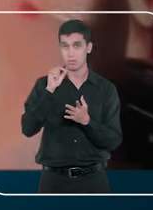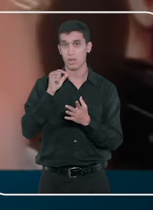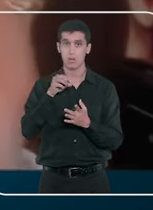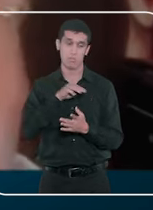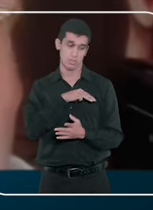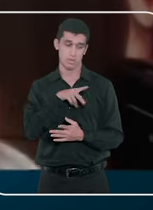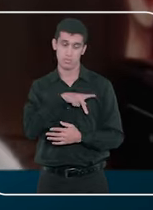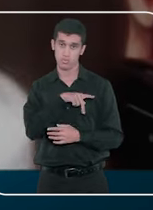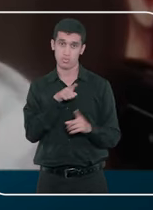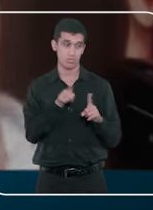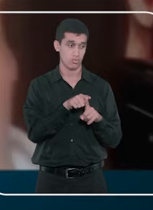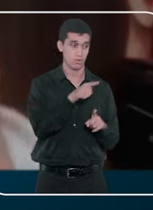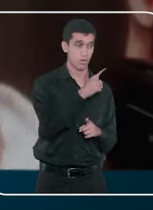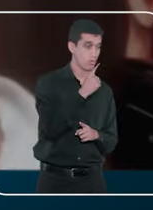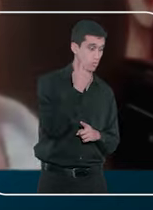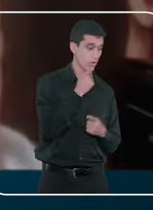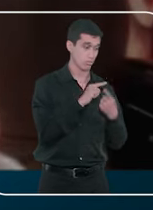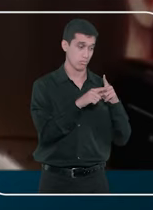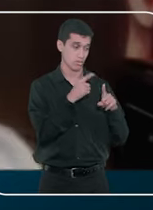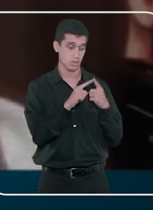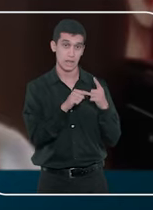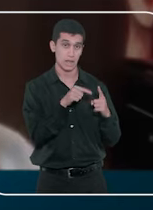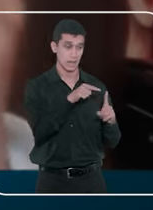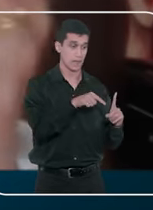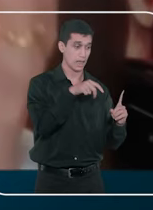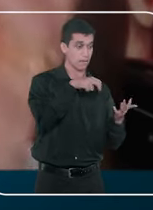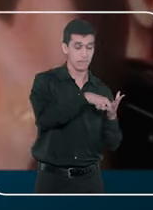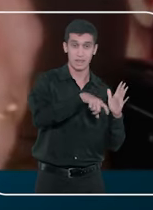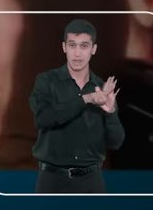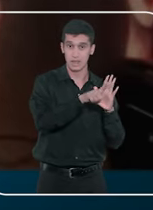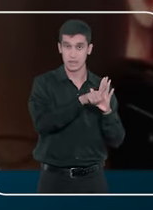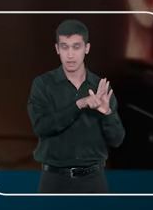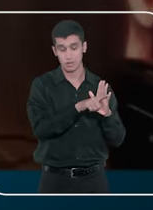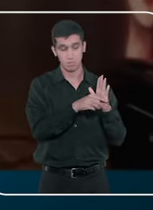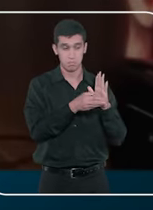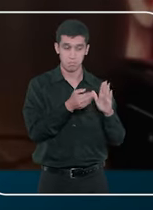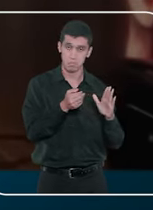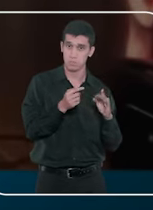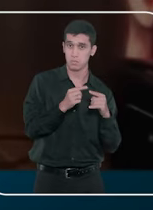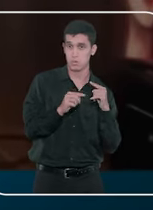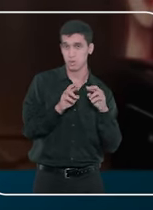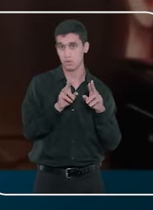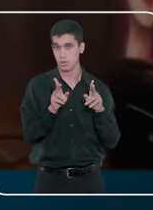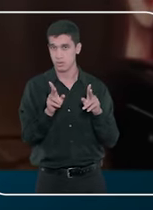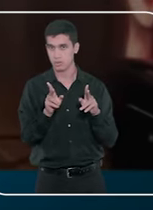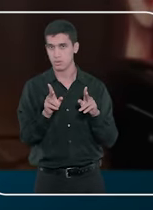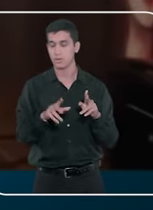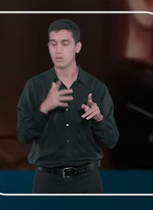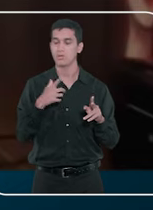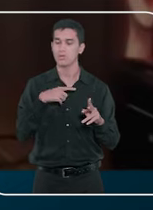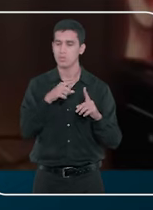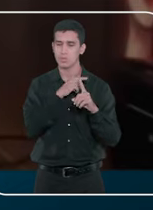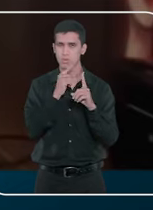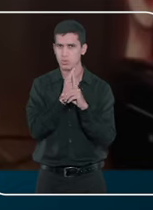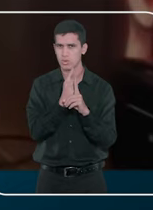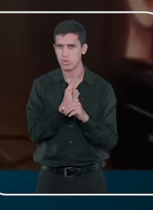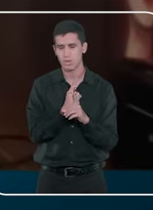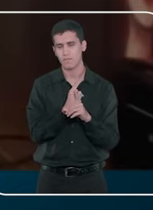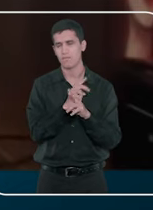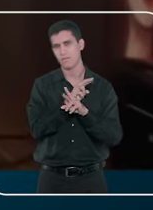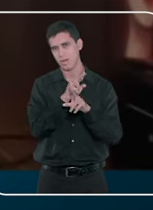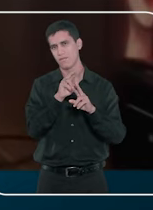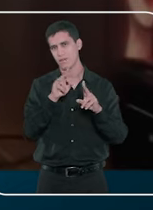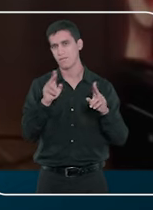podemos chamar de uma teoria geral do consenso no processo penal, mas ele tem finalidades as mais diversas. Quando